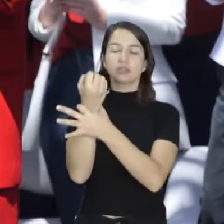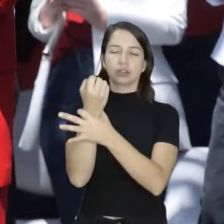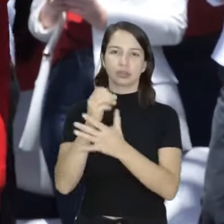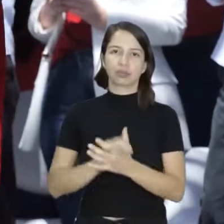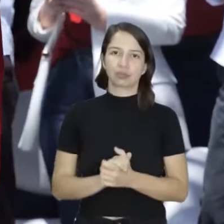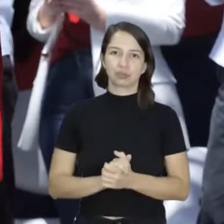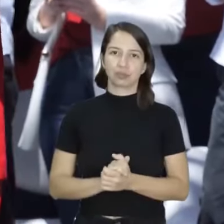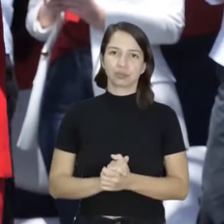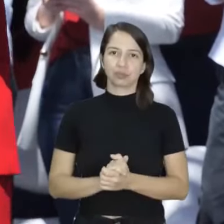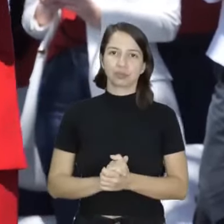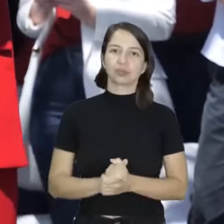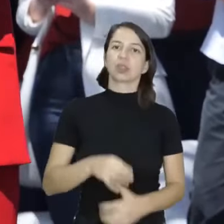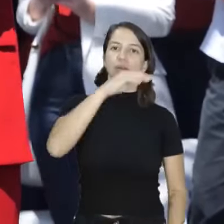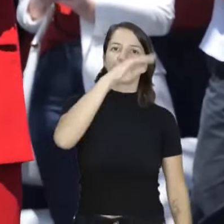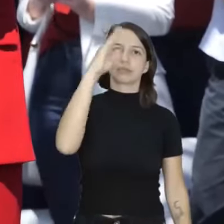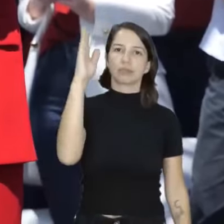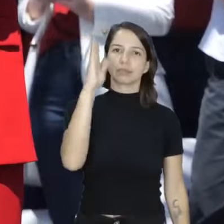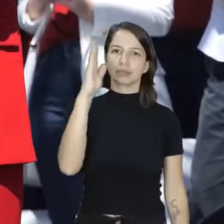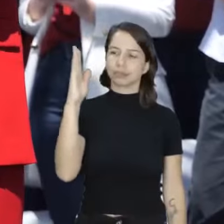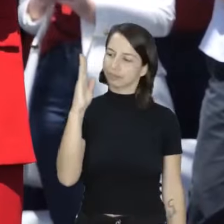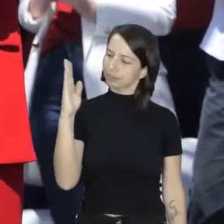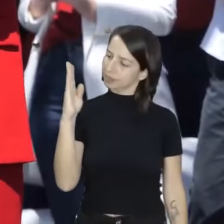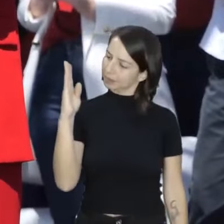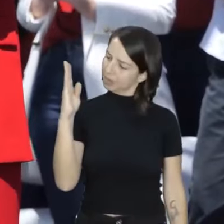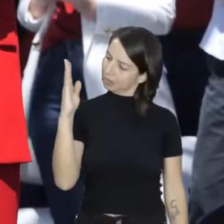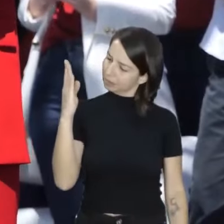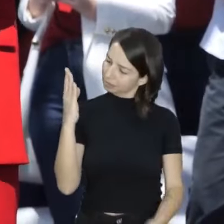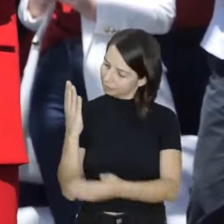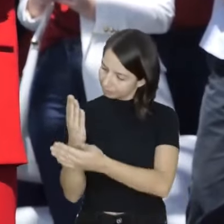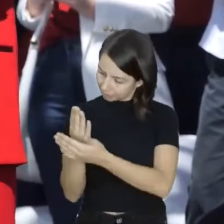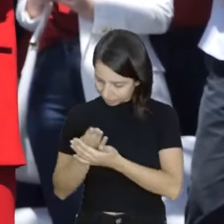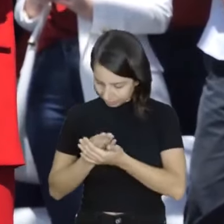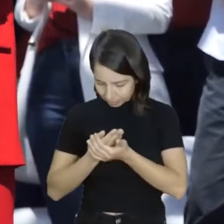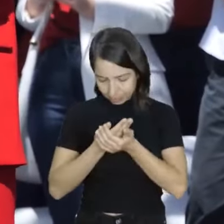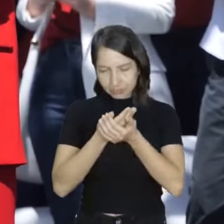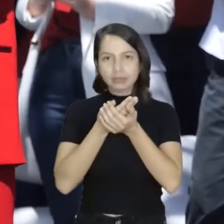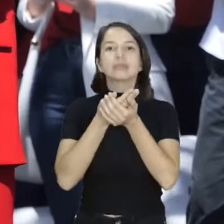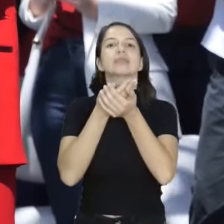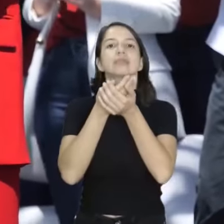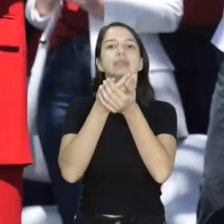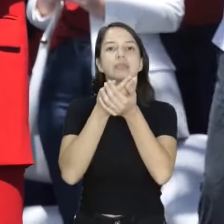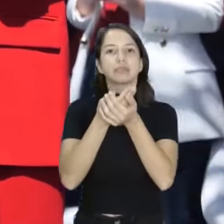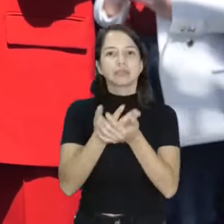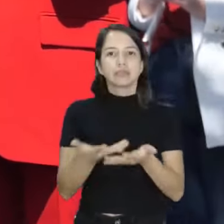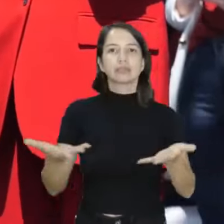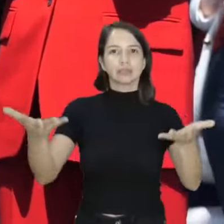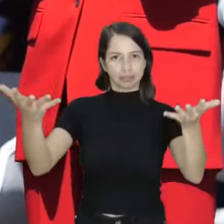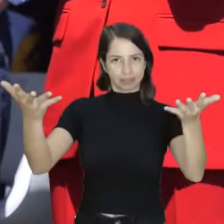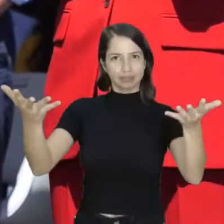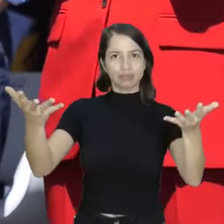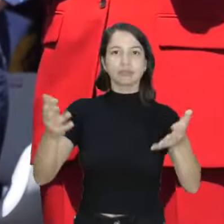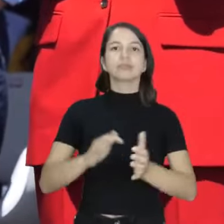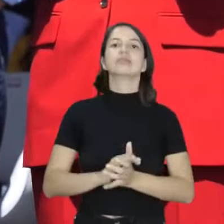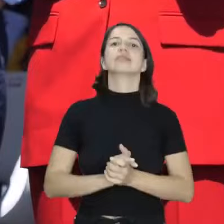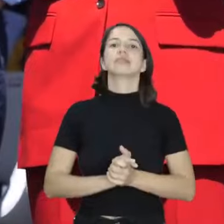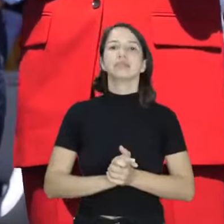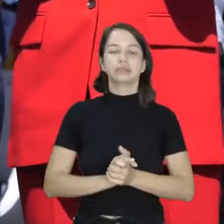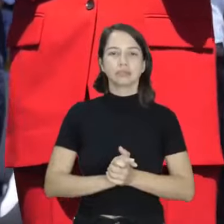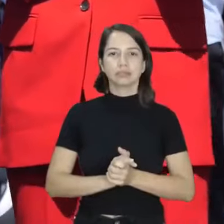Esse país está nas nossas mãos. Esse país está nas nossas mãos. E por isso,